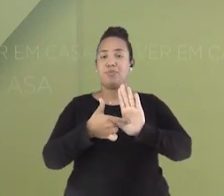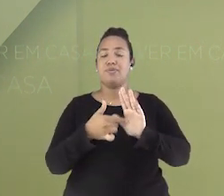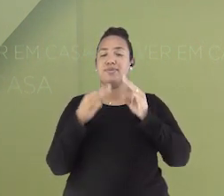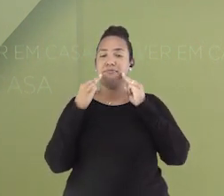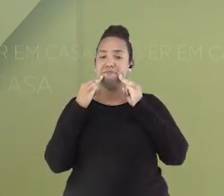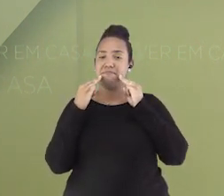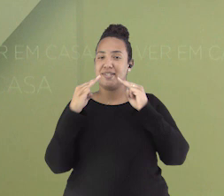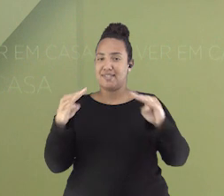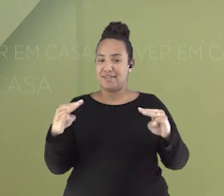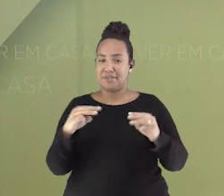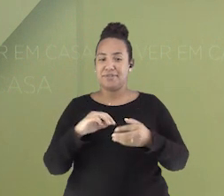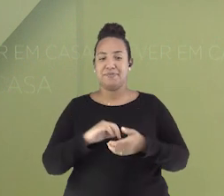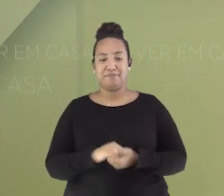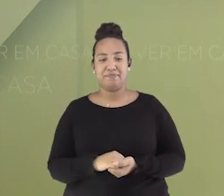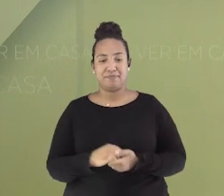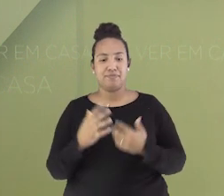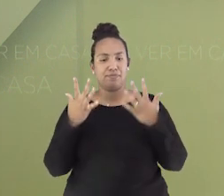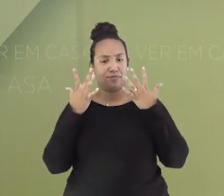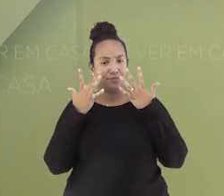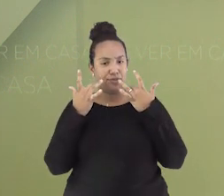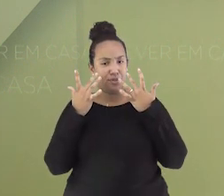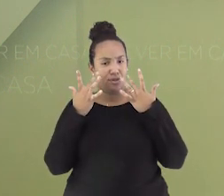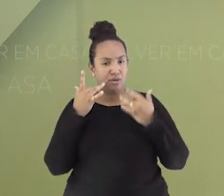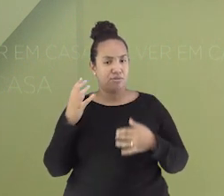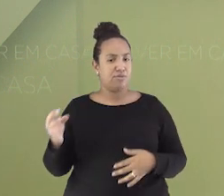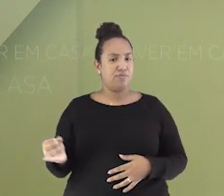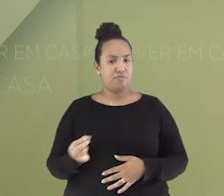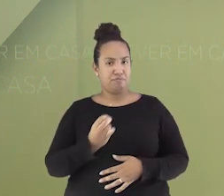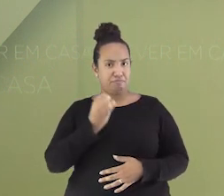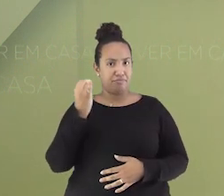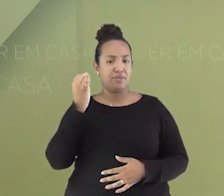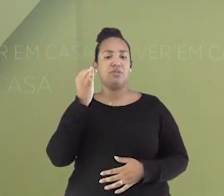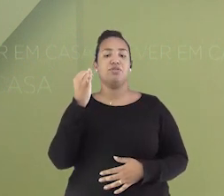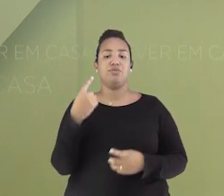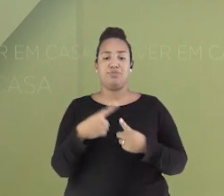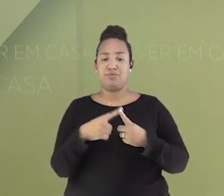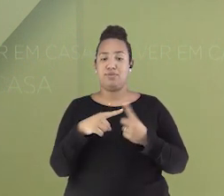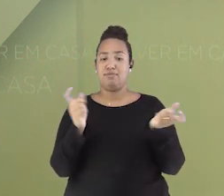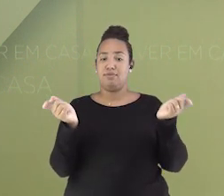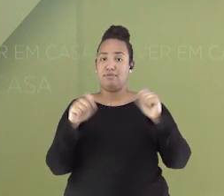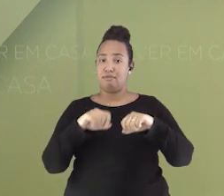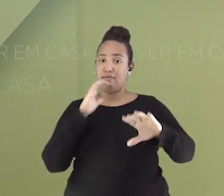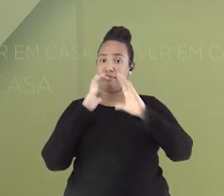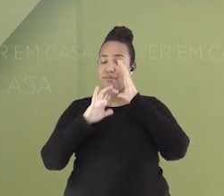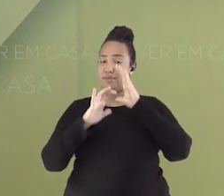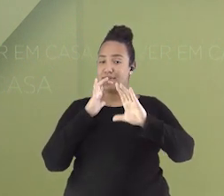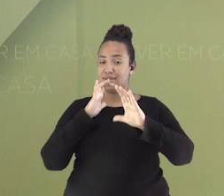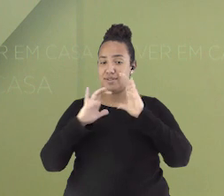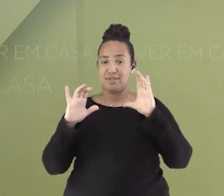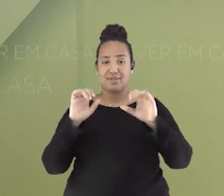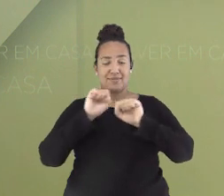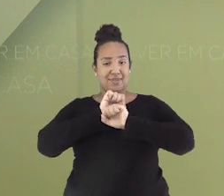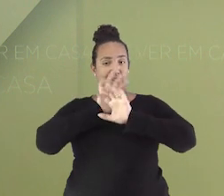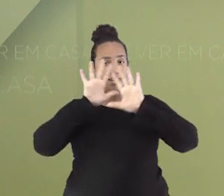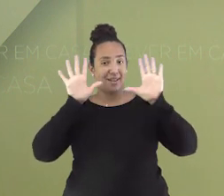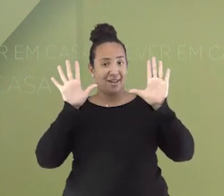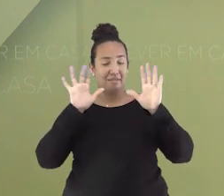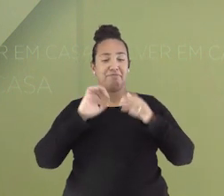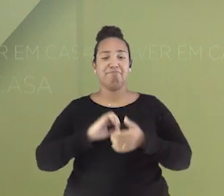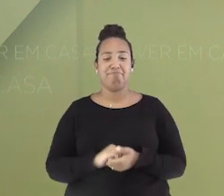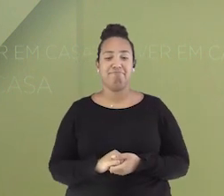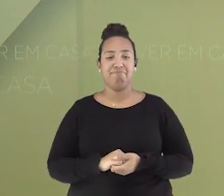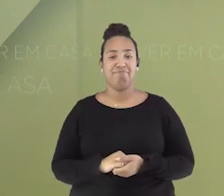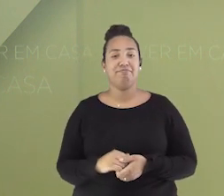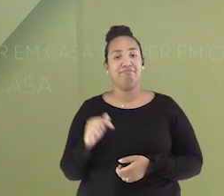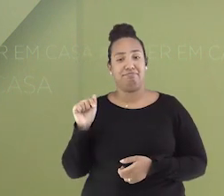para transmitir uma mensagem. O teatro tem uma importância muito grande, pois permite uma comunicação de forma lúdica e